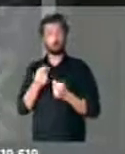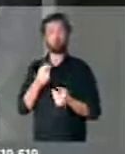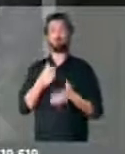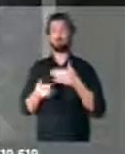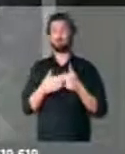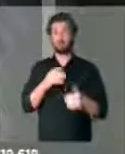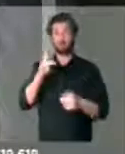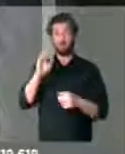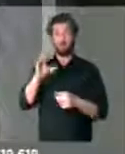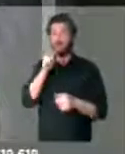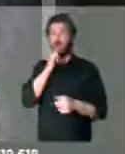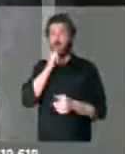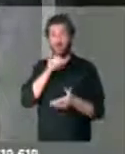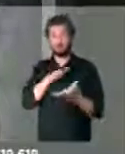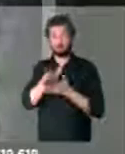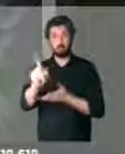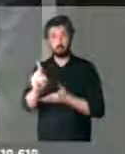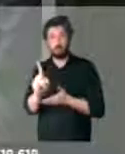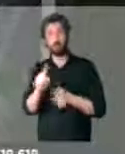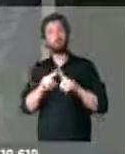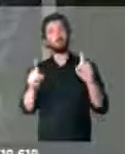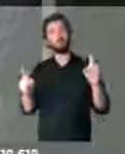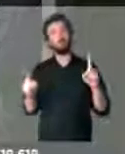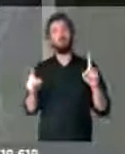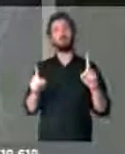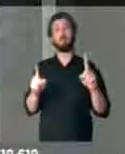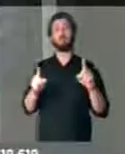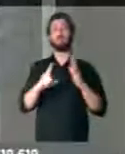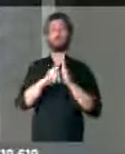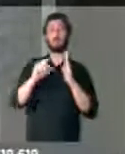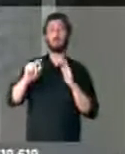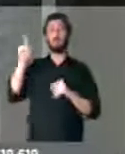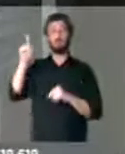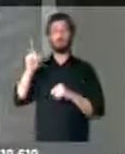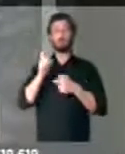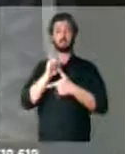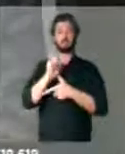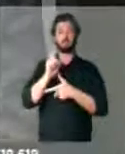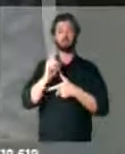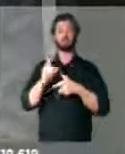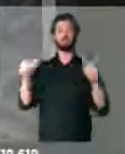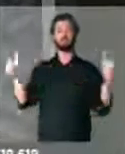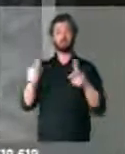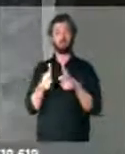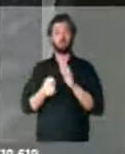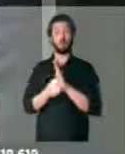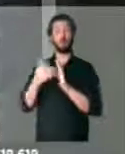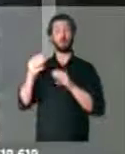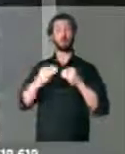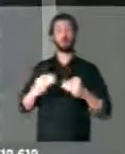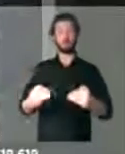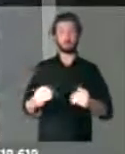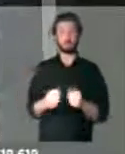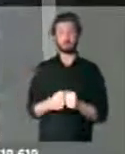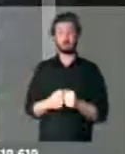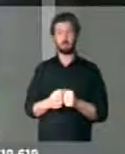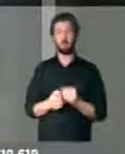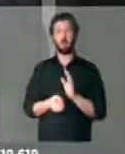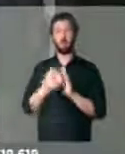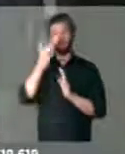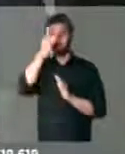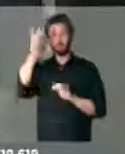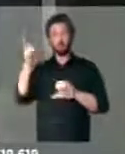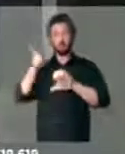sem a PEC ser promulgada, o Executivo tomou como medida a redução do número de ministérios, a redução do número de